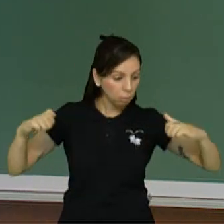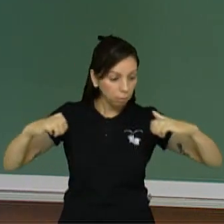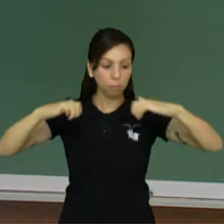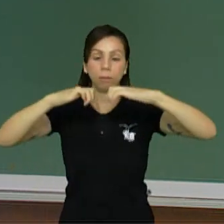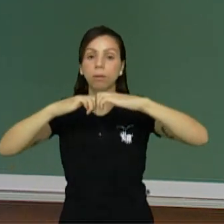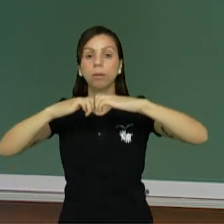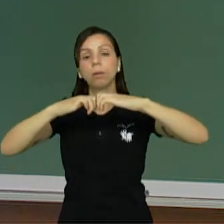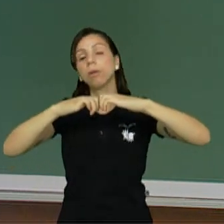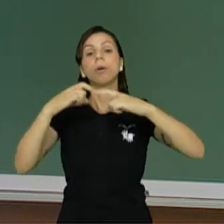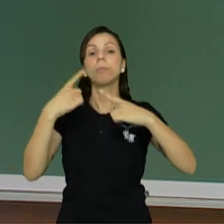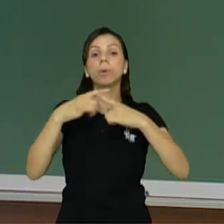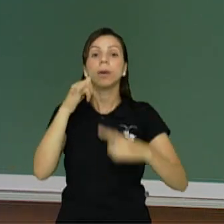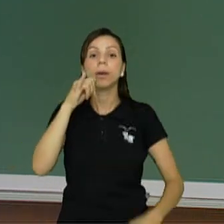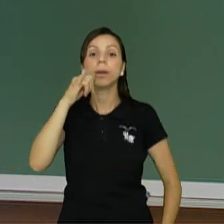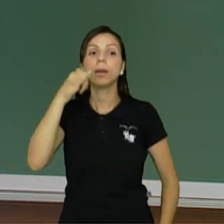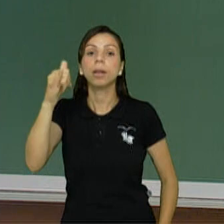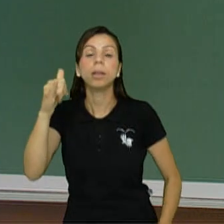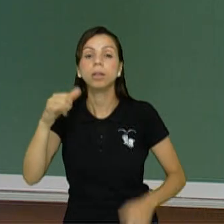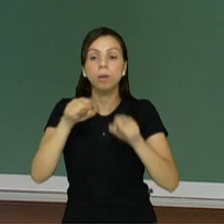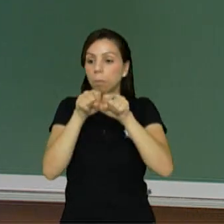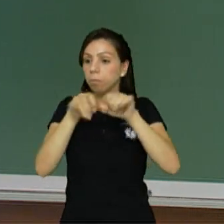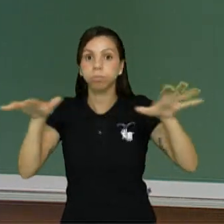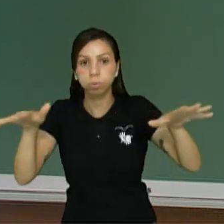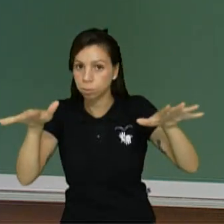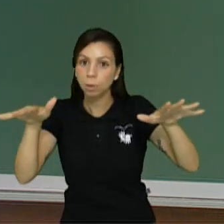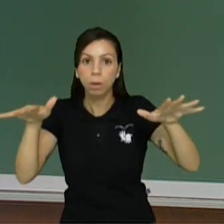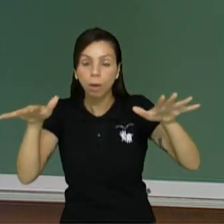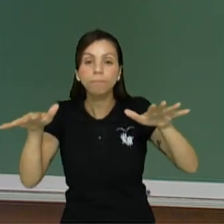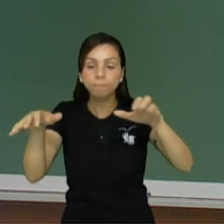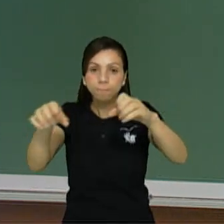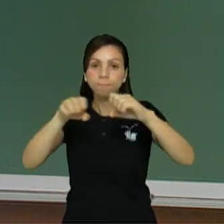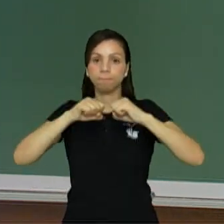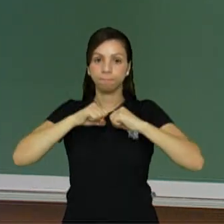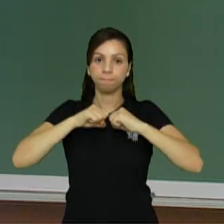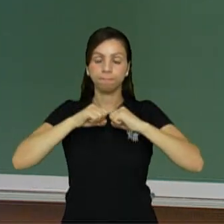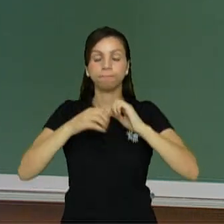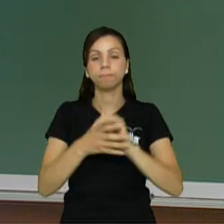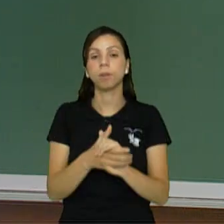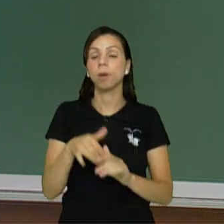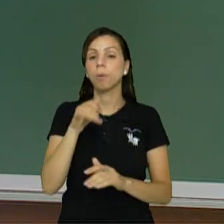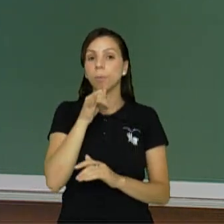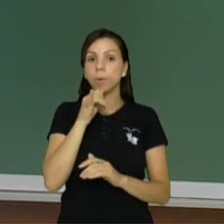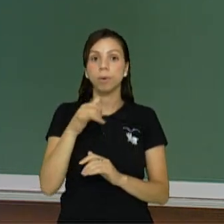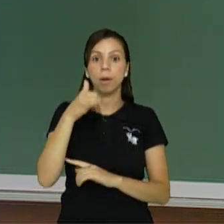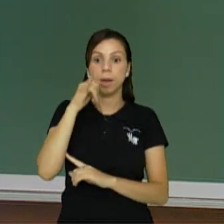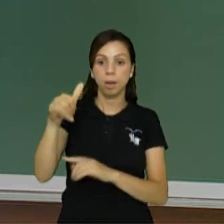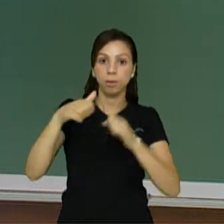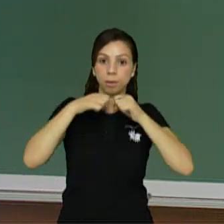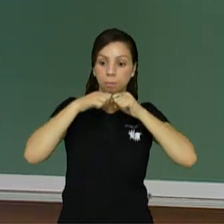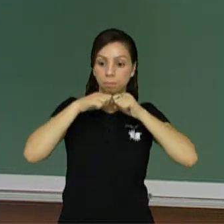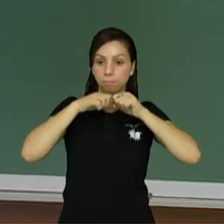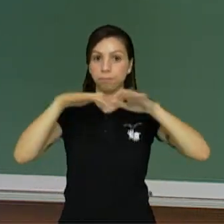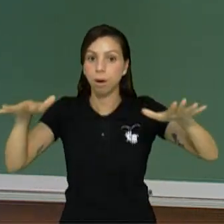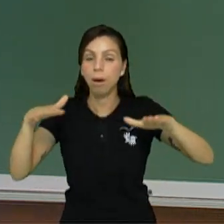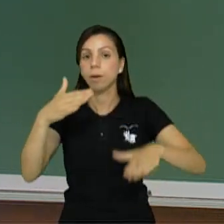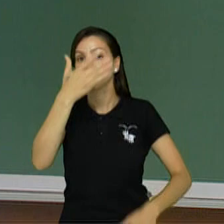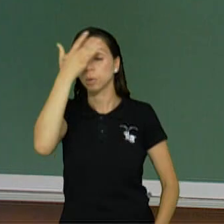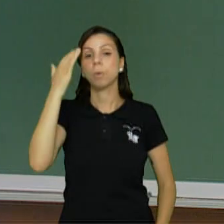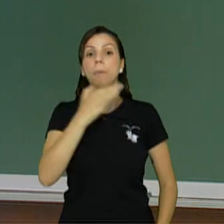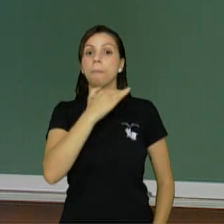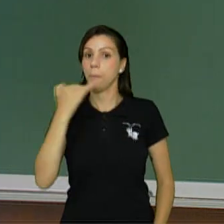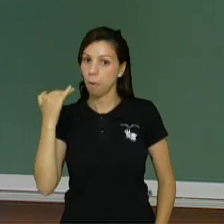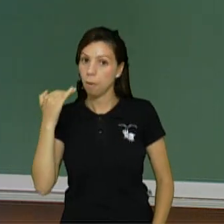pessoal, ela se mantém, ela não dissipa. Vale lembrar que é a dissipação de energia cinética que mata as pessoas durante as